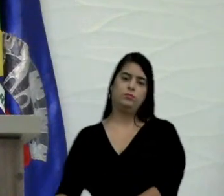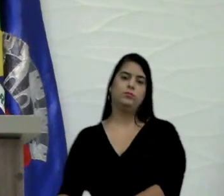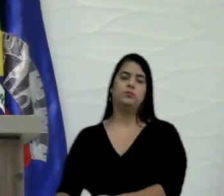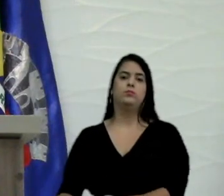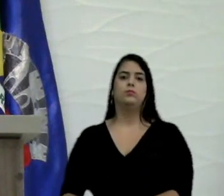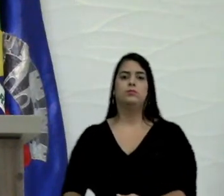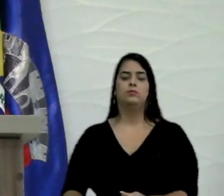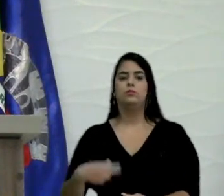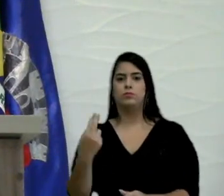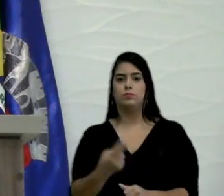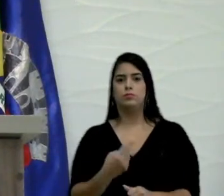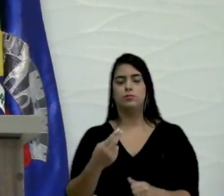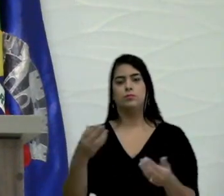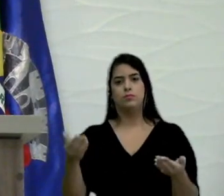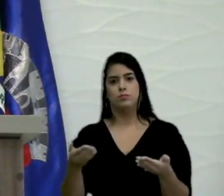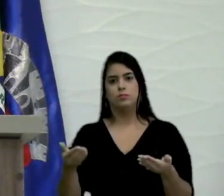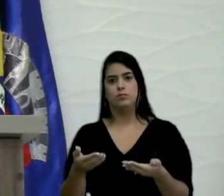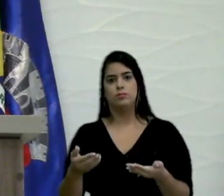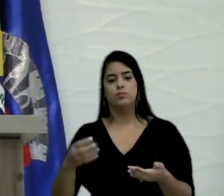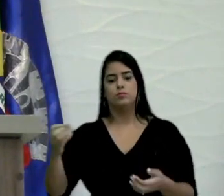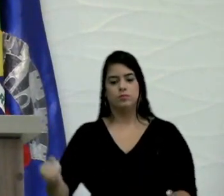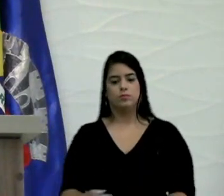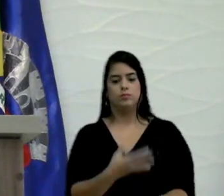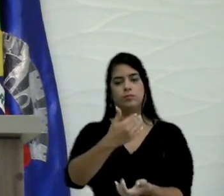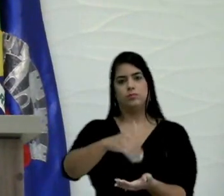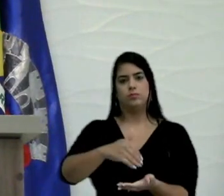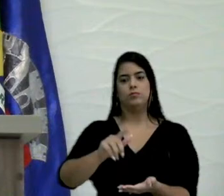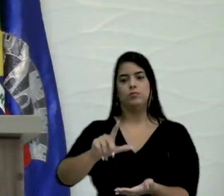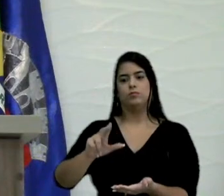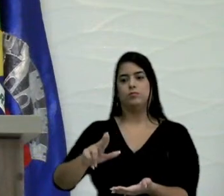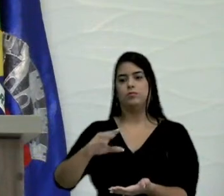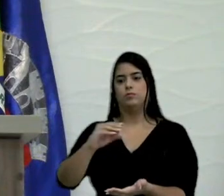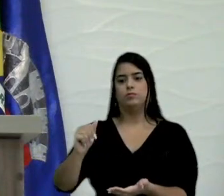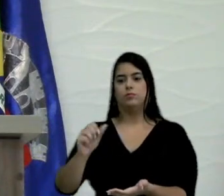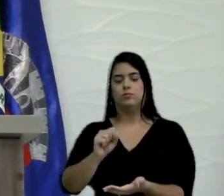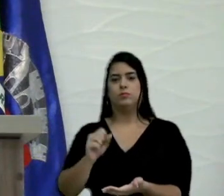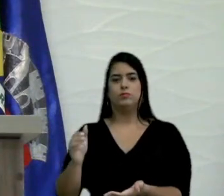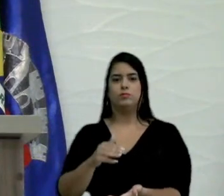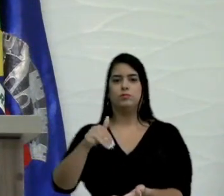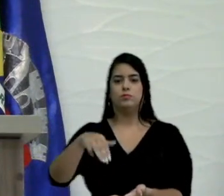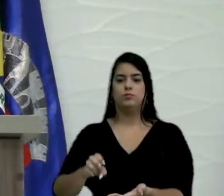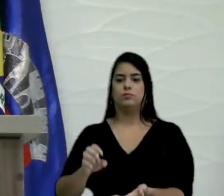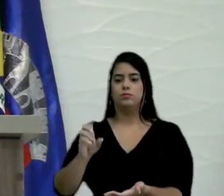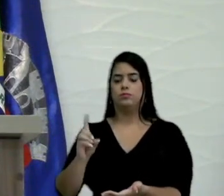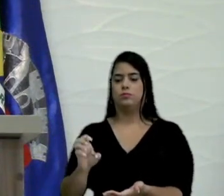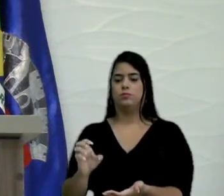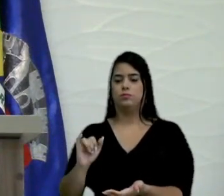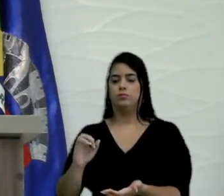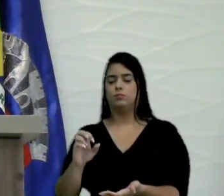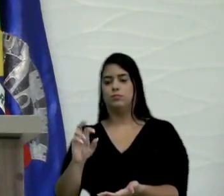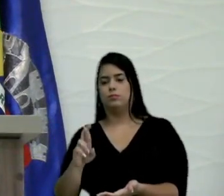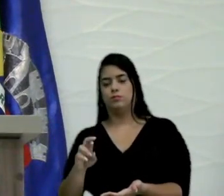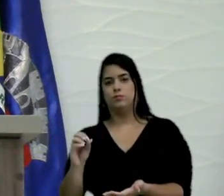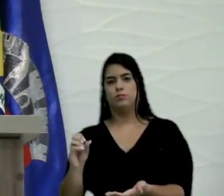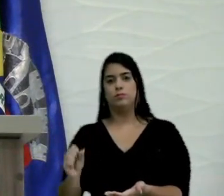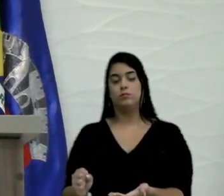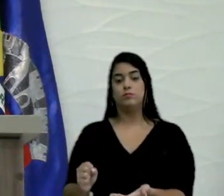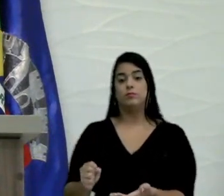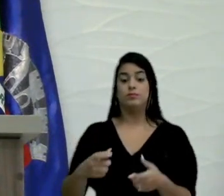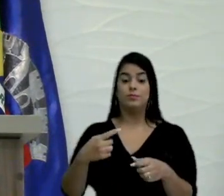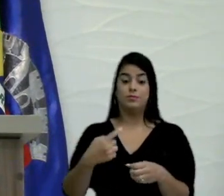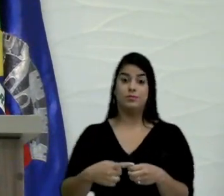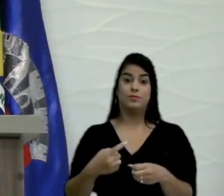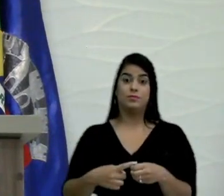possa agora o novo secretário Lucas Medeiros possa proceder com essa equipe noturna a gente vê aí nas cidades grandes cidades maiores